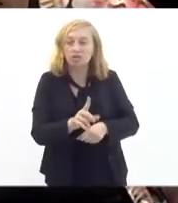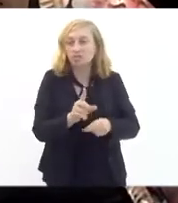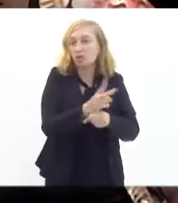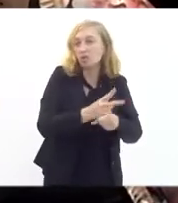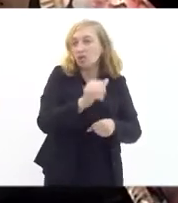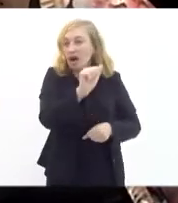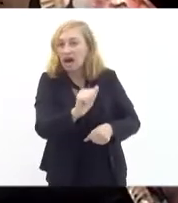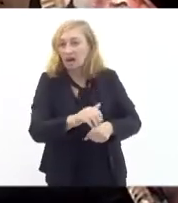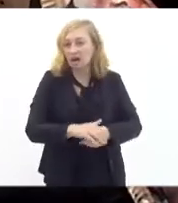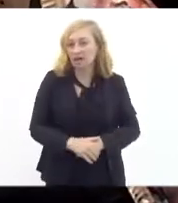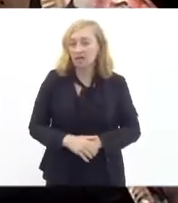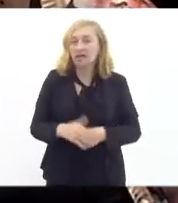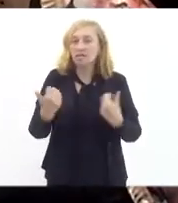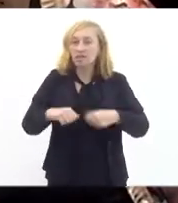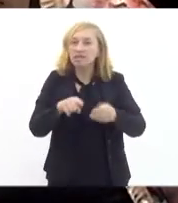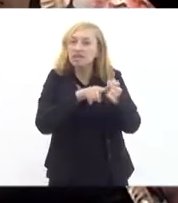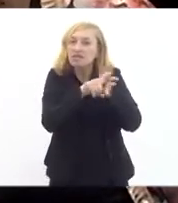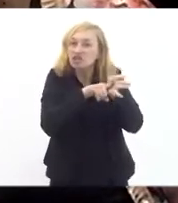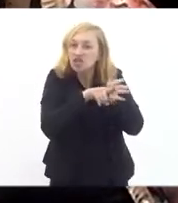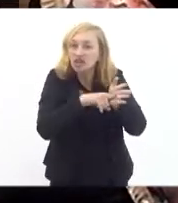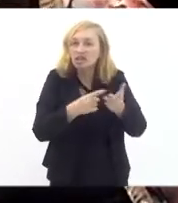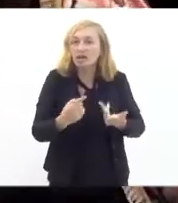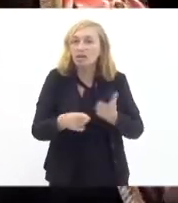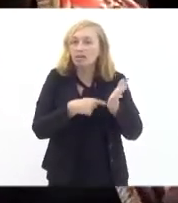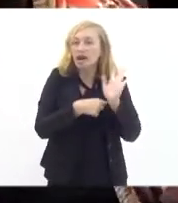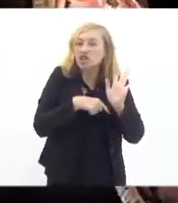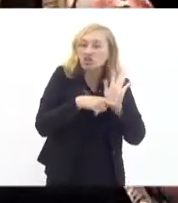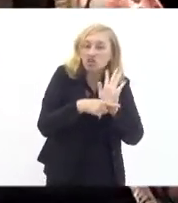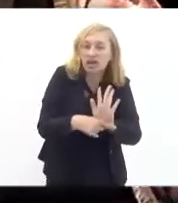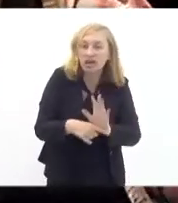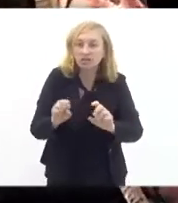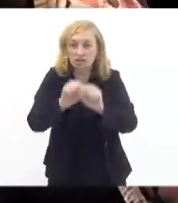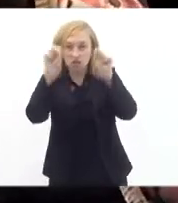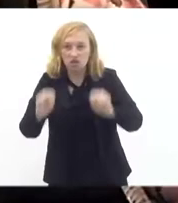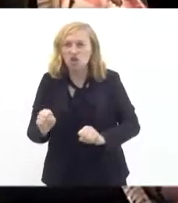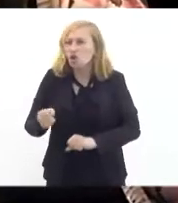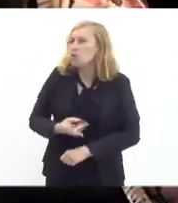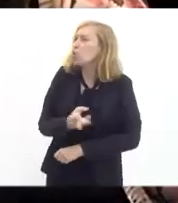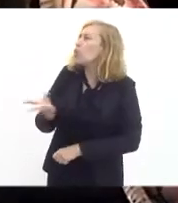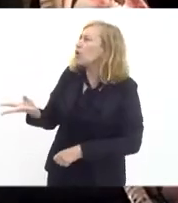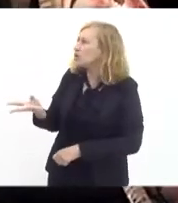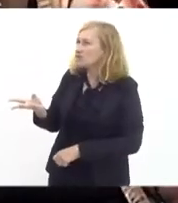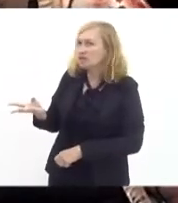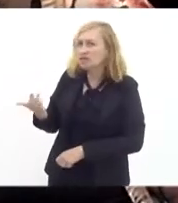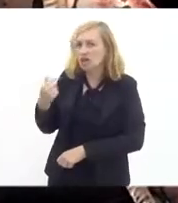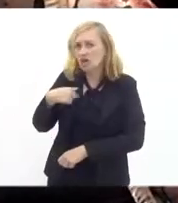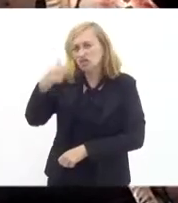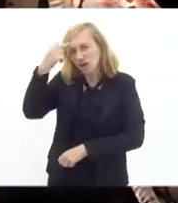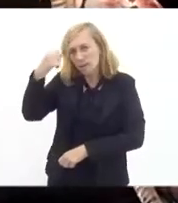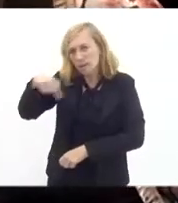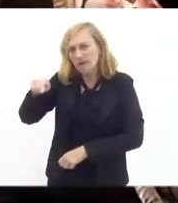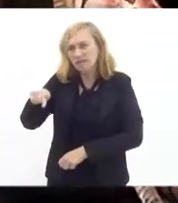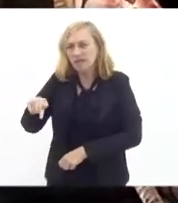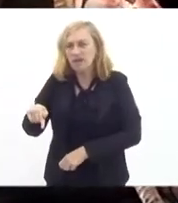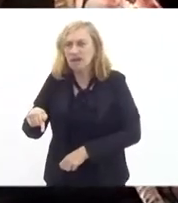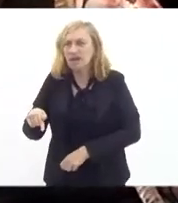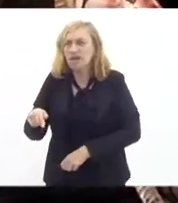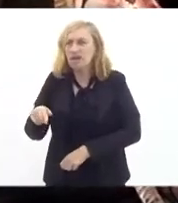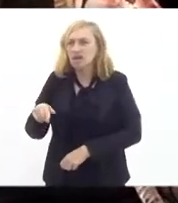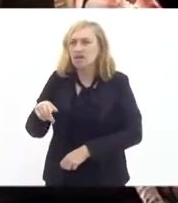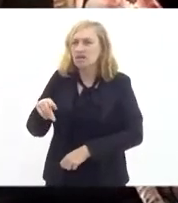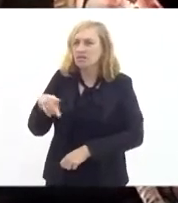tem que ter a fiscalização para ajudar esse sistema. Quantas vezes eu já mandei recado para o